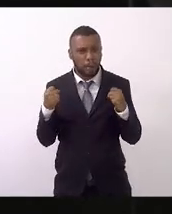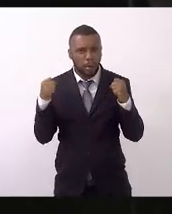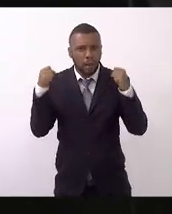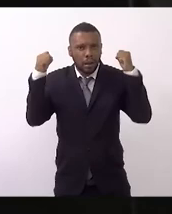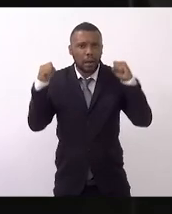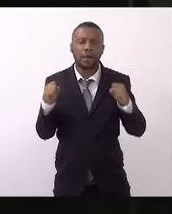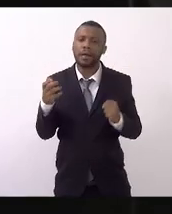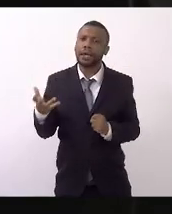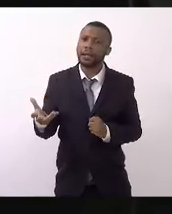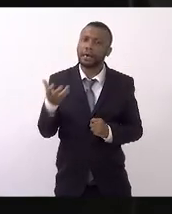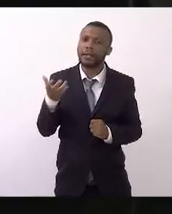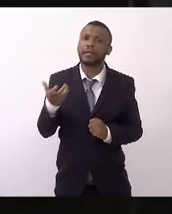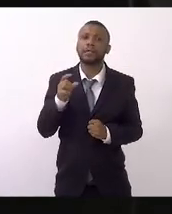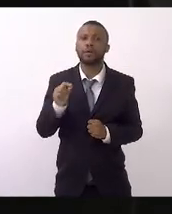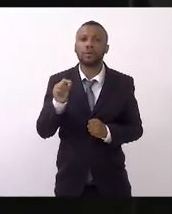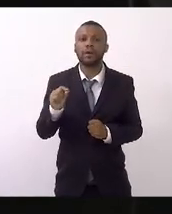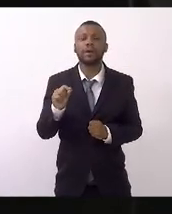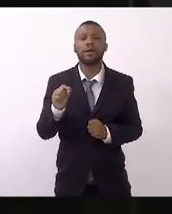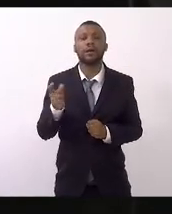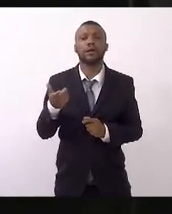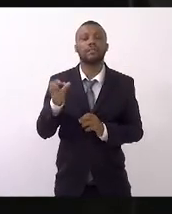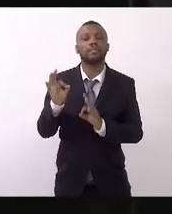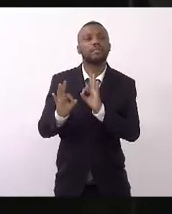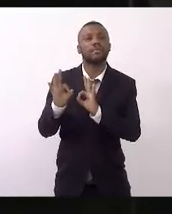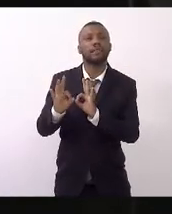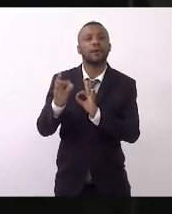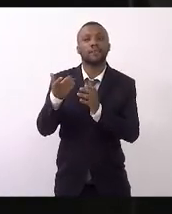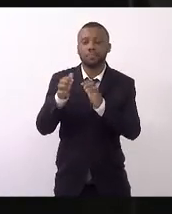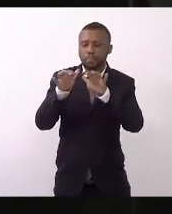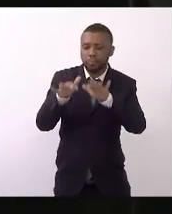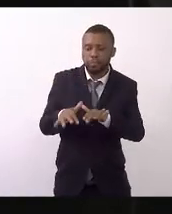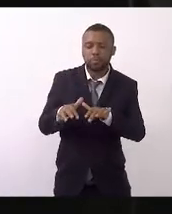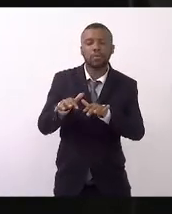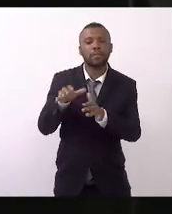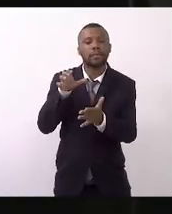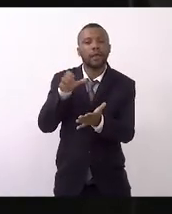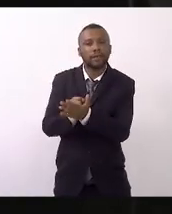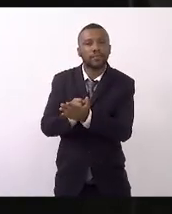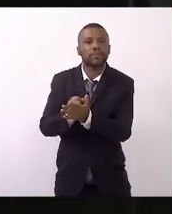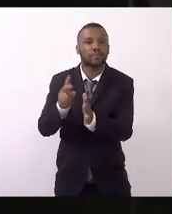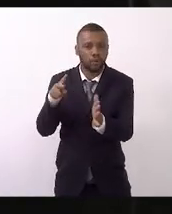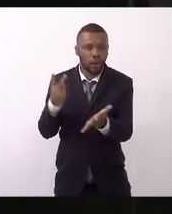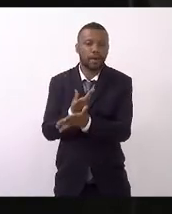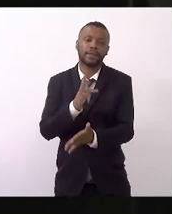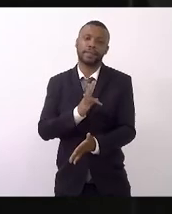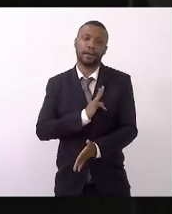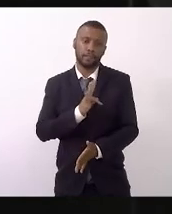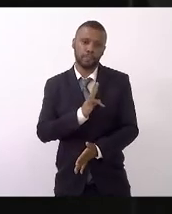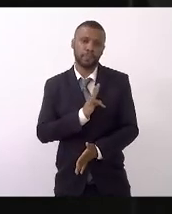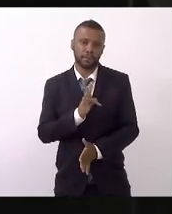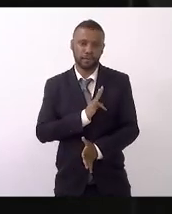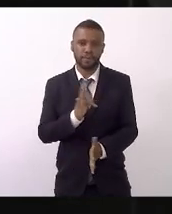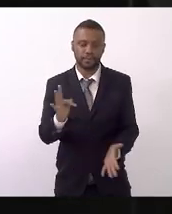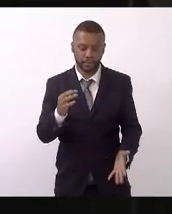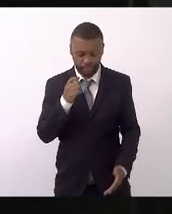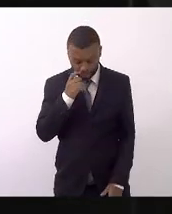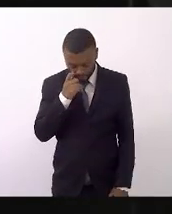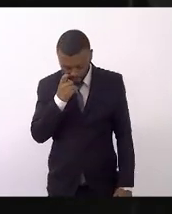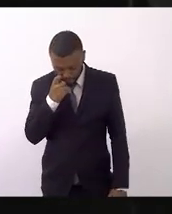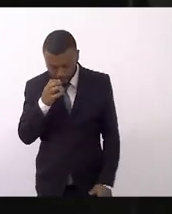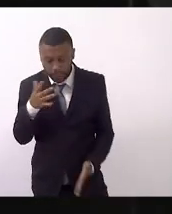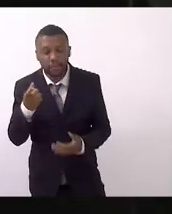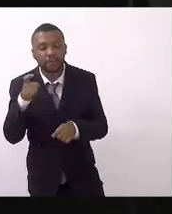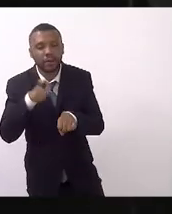queria fazer esse registro de ocorrência. E ali naquele momento, quando eu cheguei,